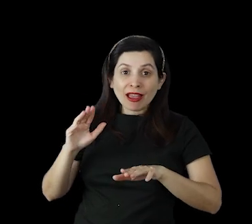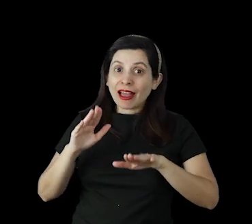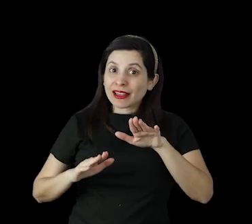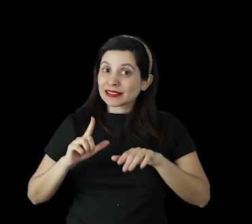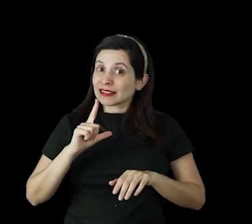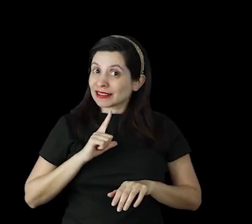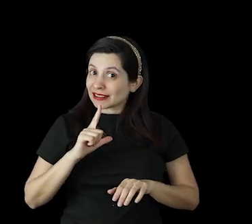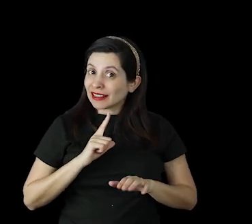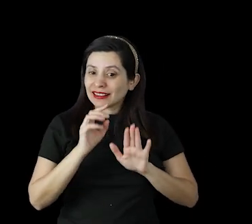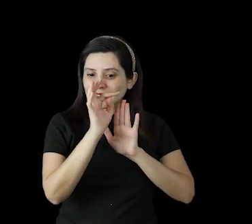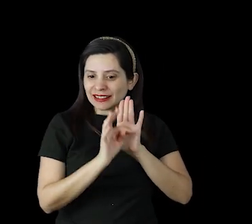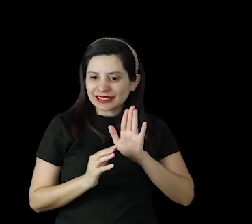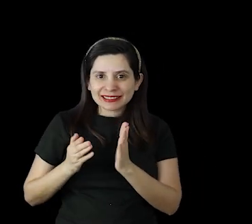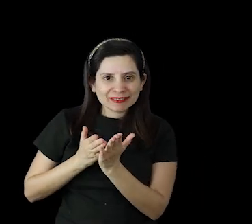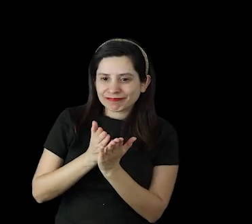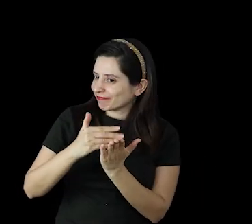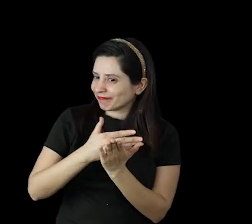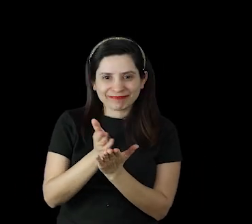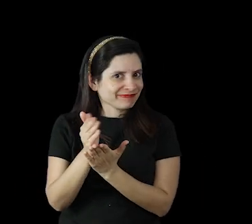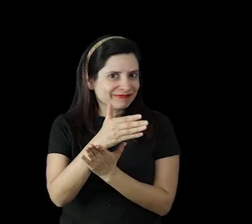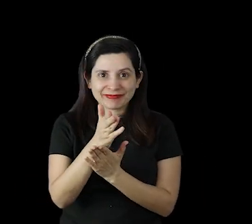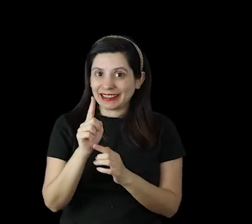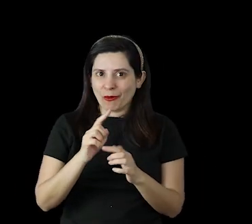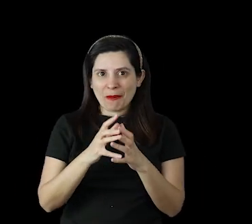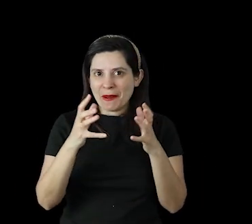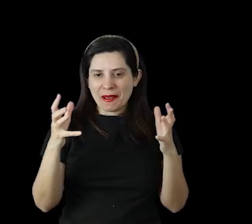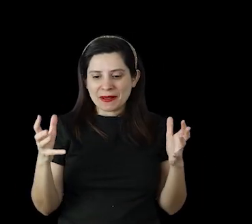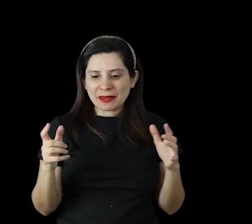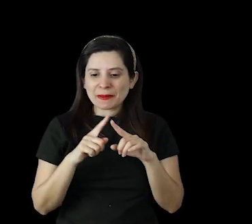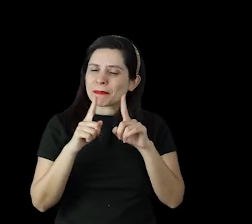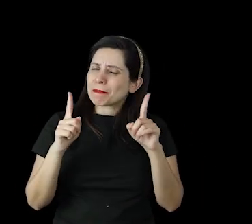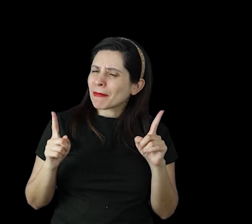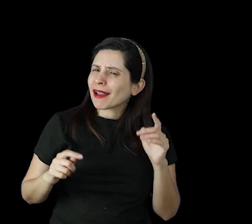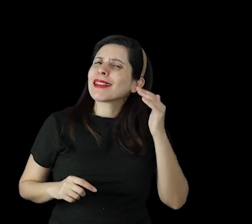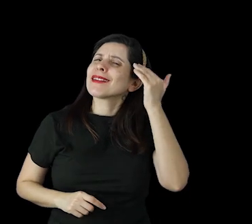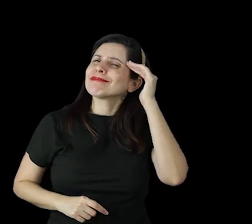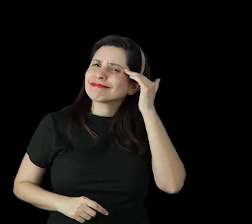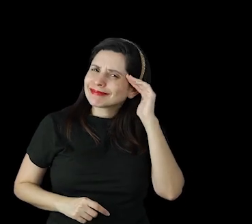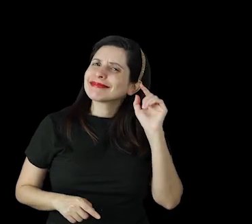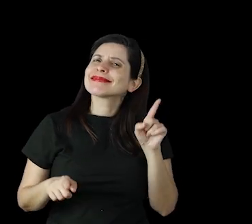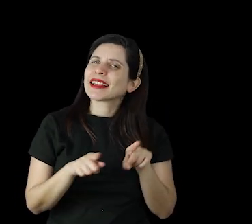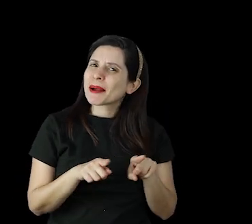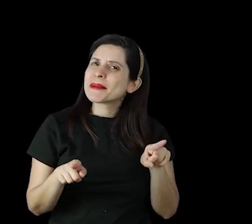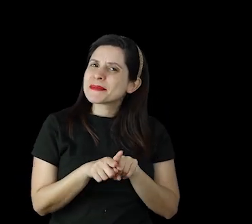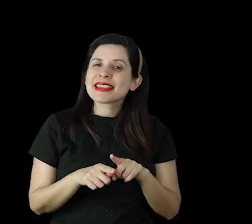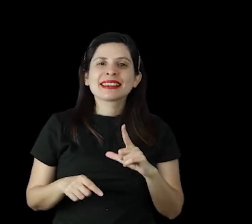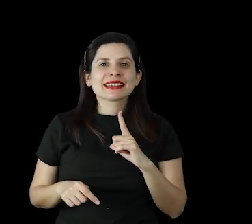têm um desvio e chegam ali, não a maioria, né? Mas eu entendo também que ele tem